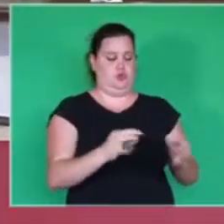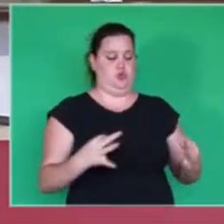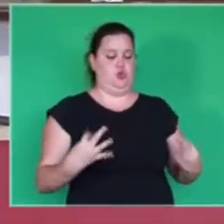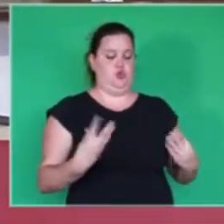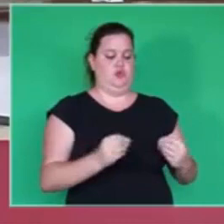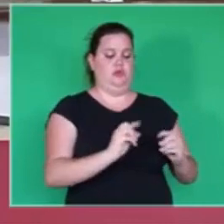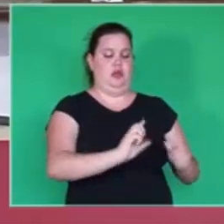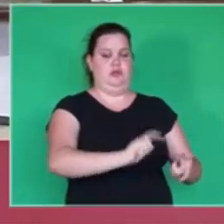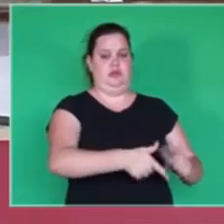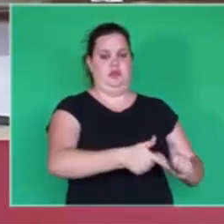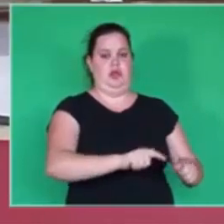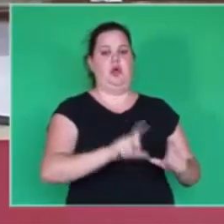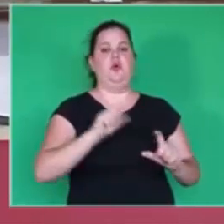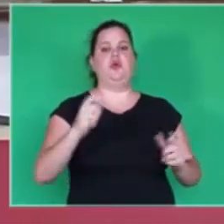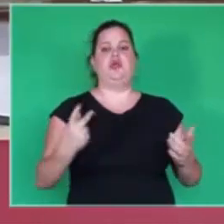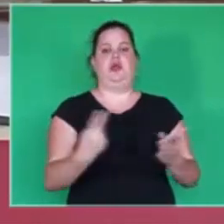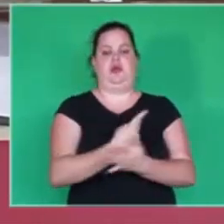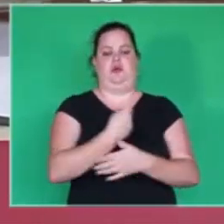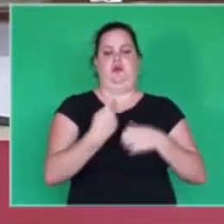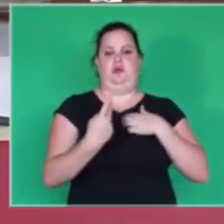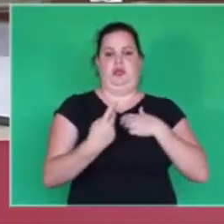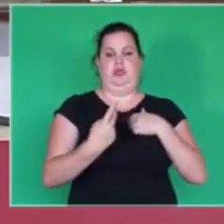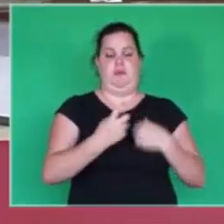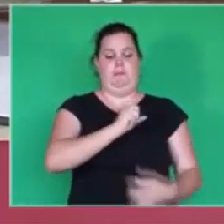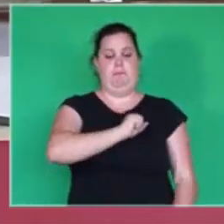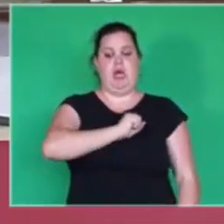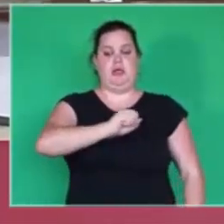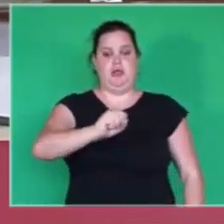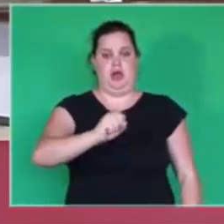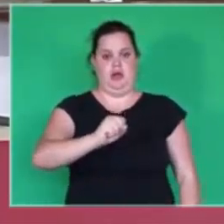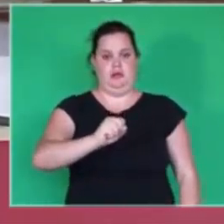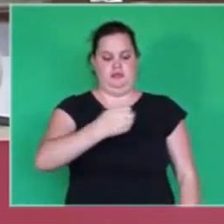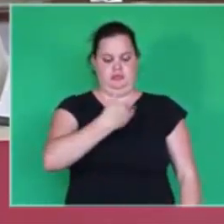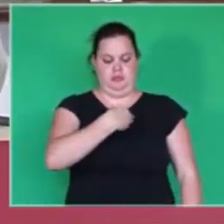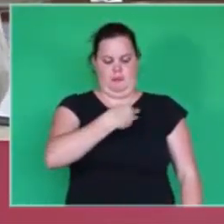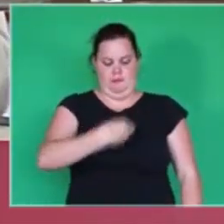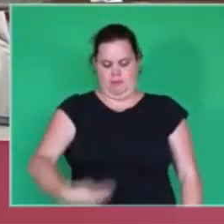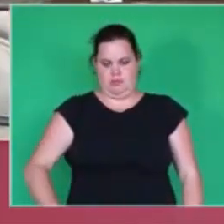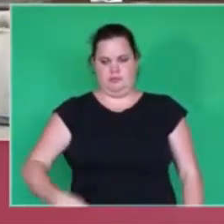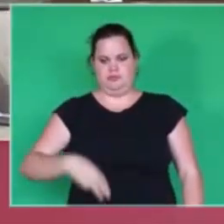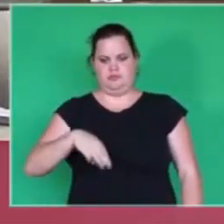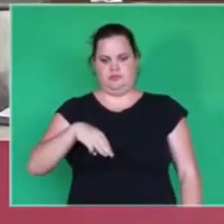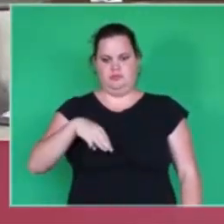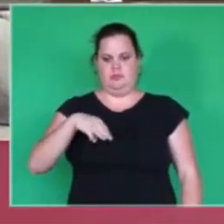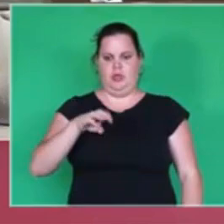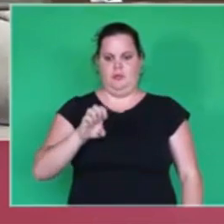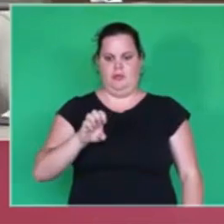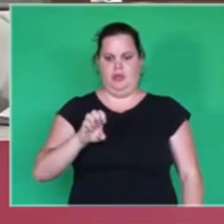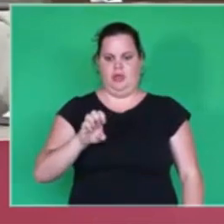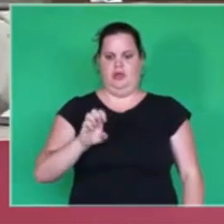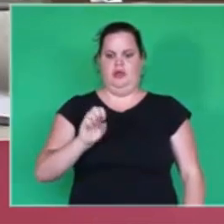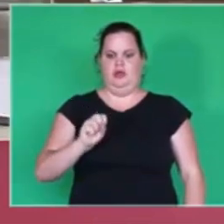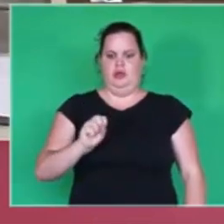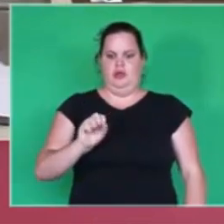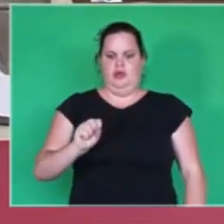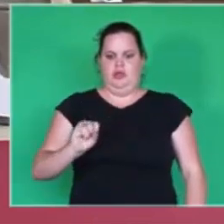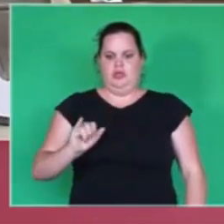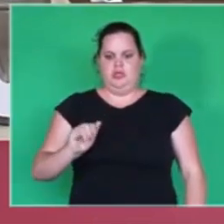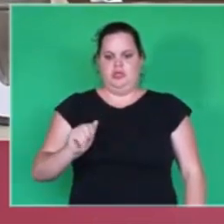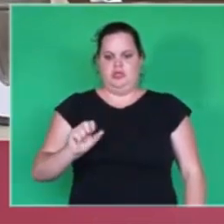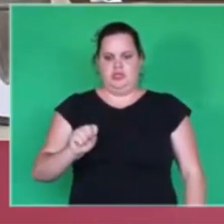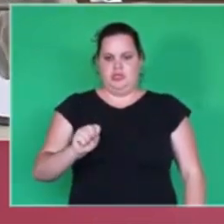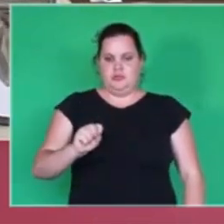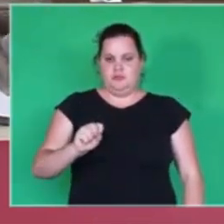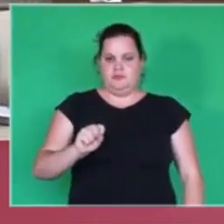culminante? Mataram o Messias. Imaginem, eles deixaram de lado o projeto, completo da revelação e